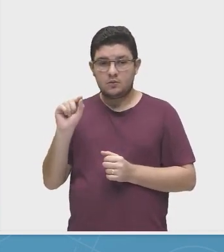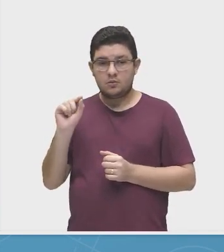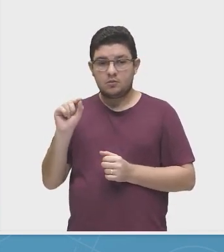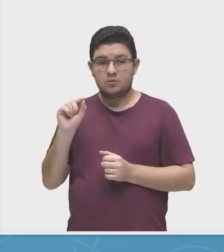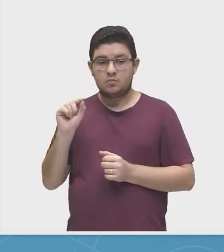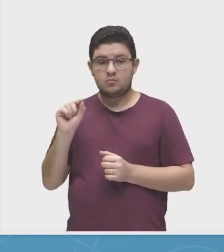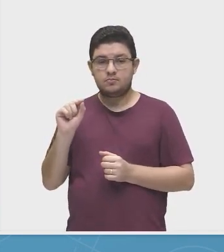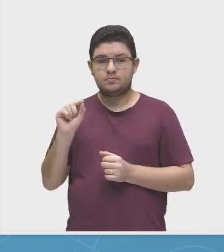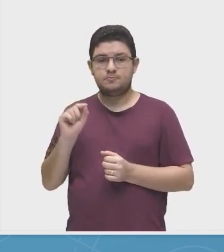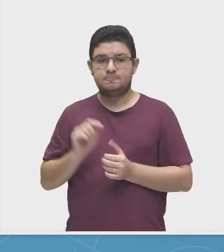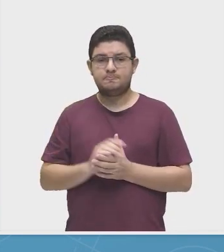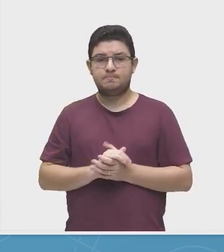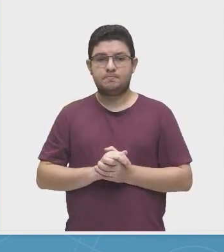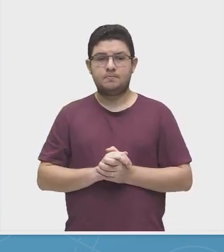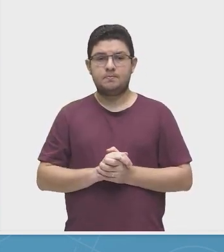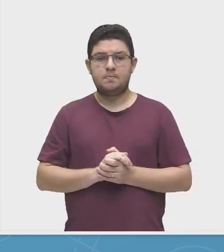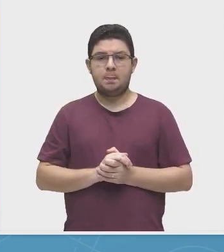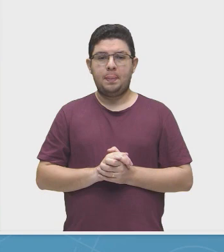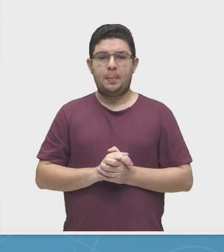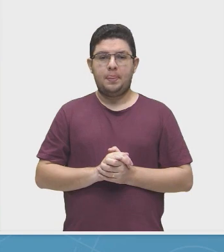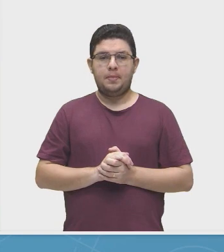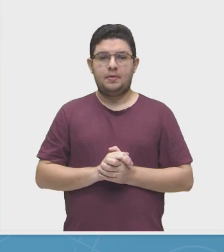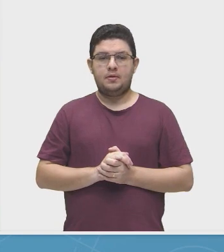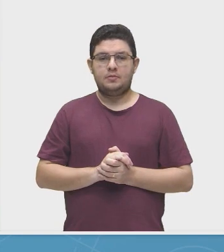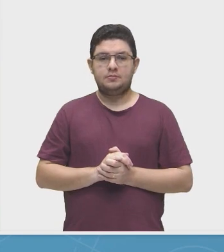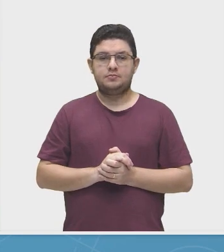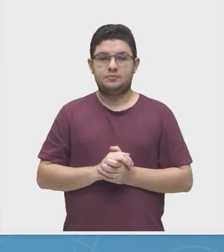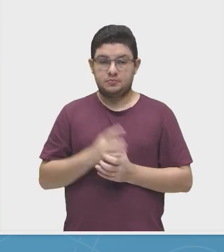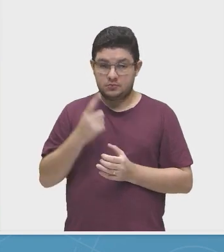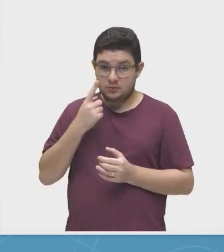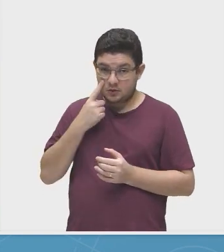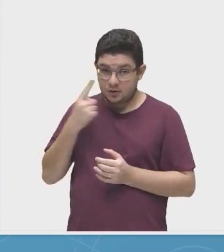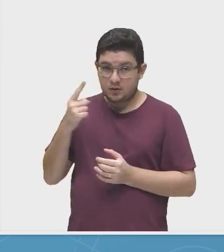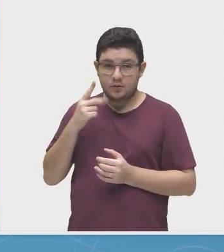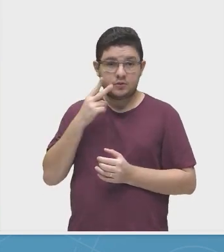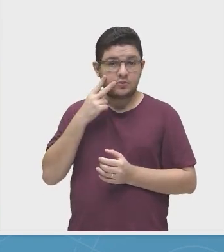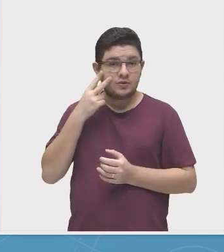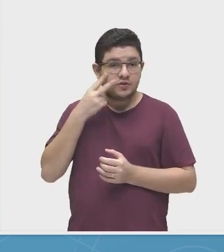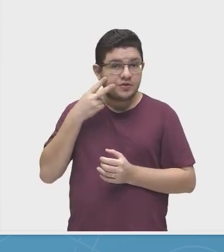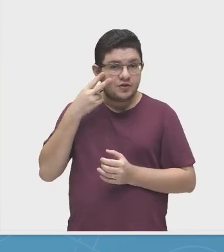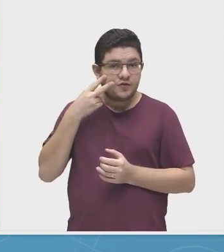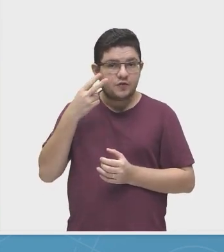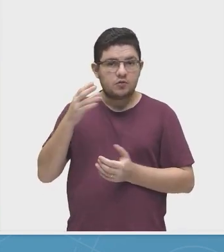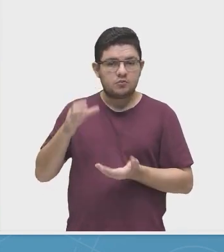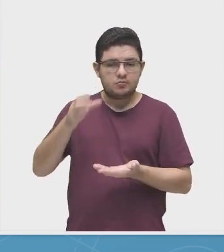wine bottle was left on the table. Então, a garrafa de vinho foi deixada